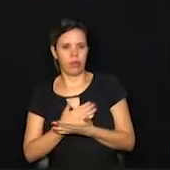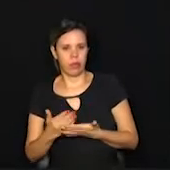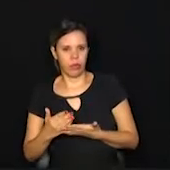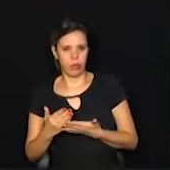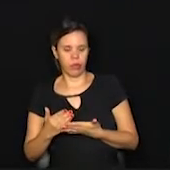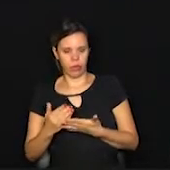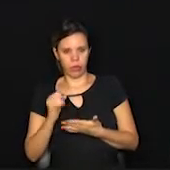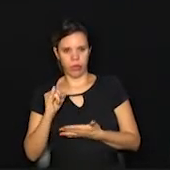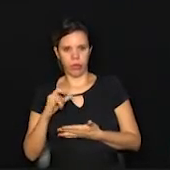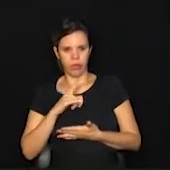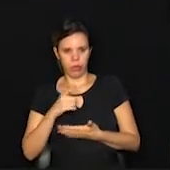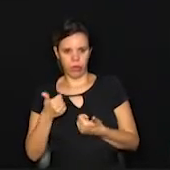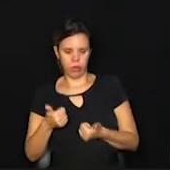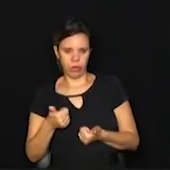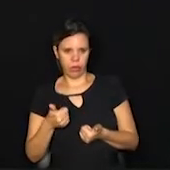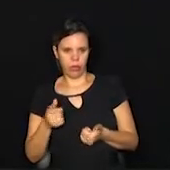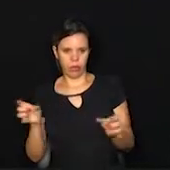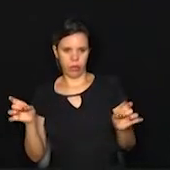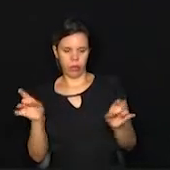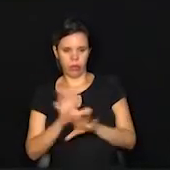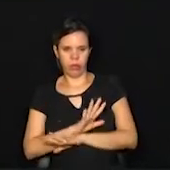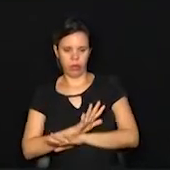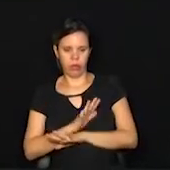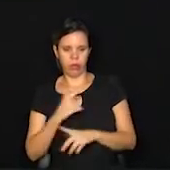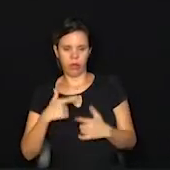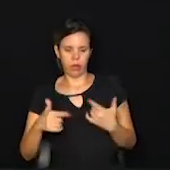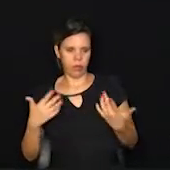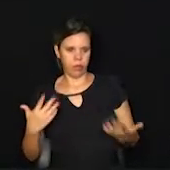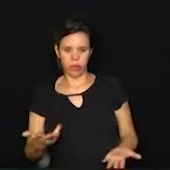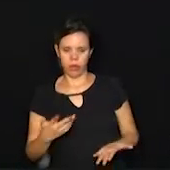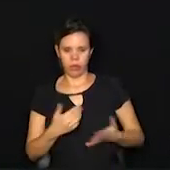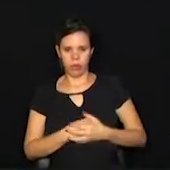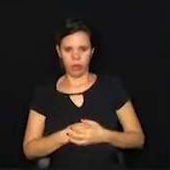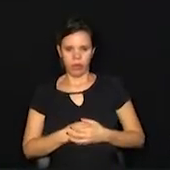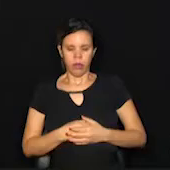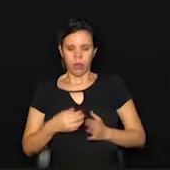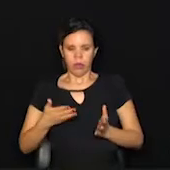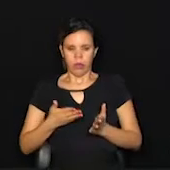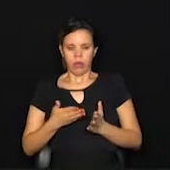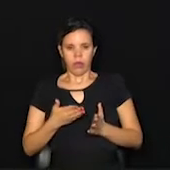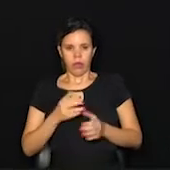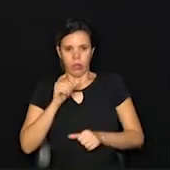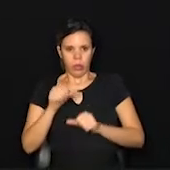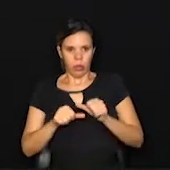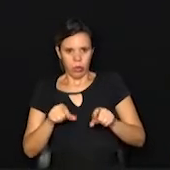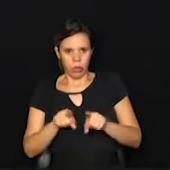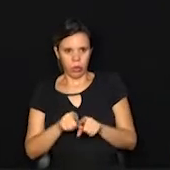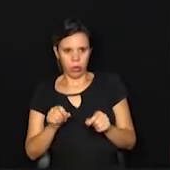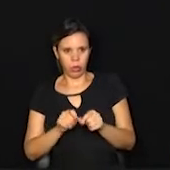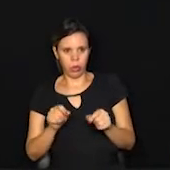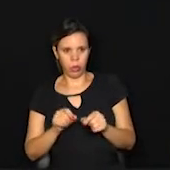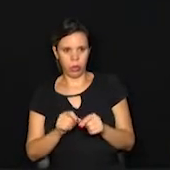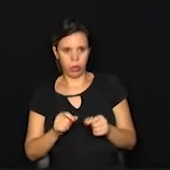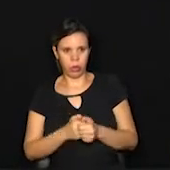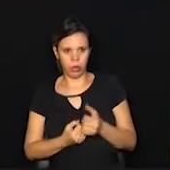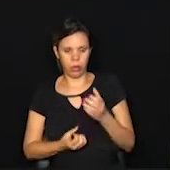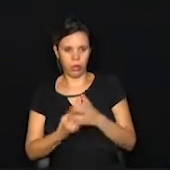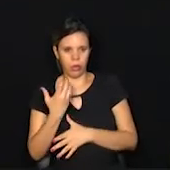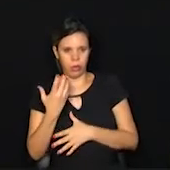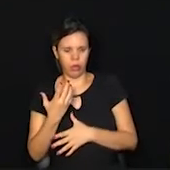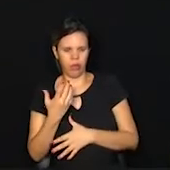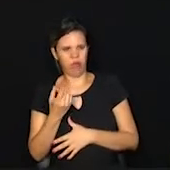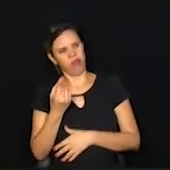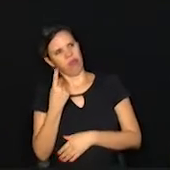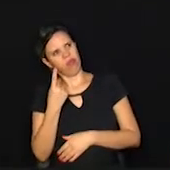como se tivesse tudo bem e terminam com tudo mal é uma curva para baixo né isso fez com que ocorresse uma